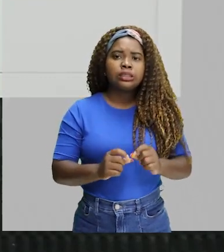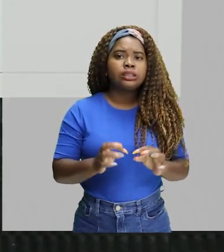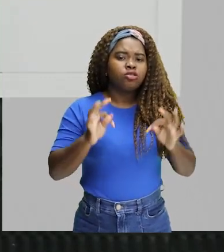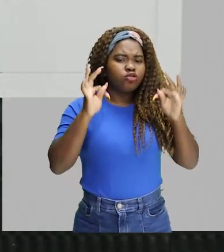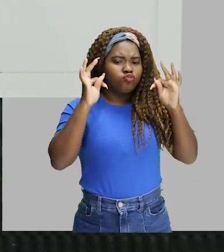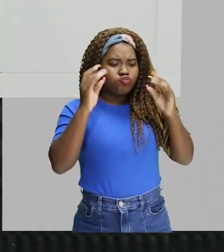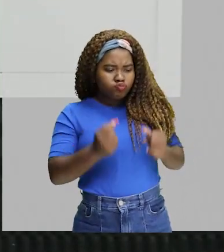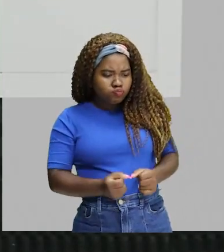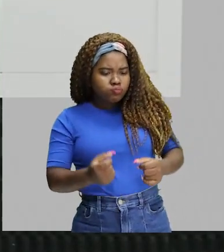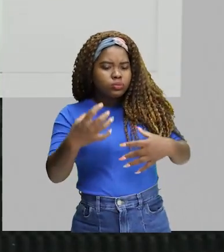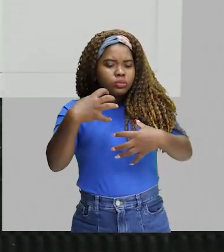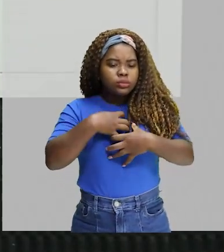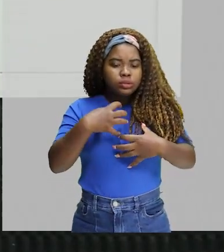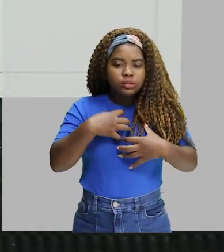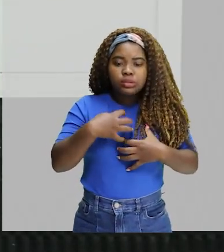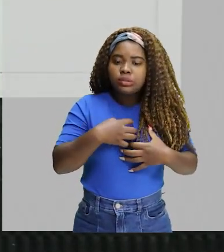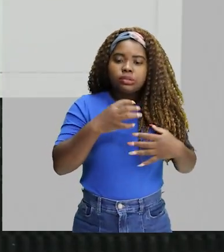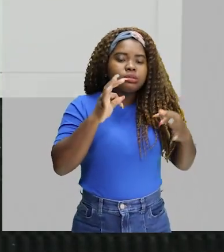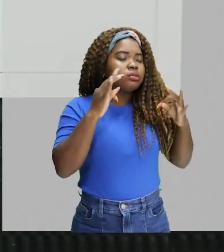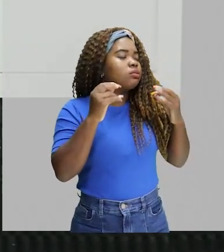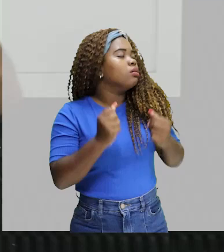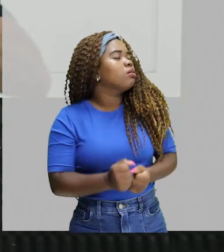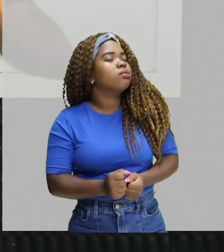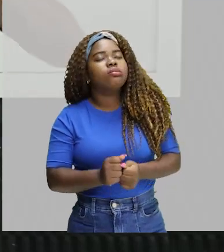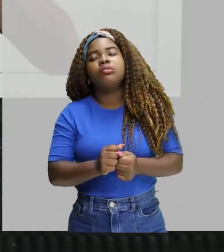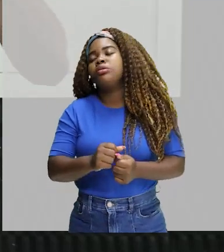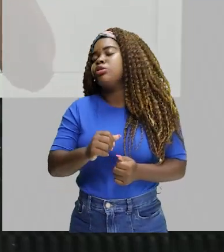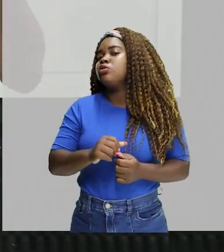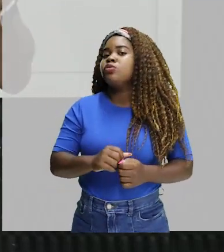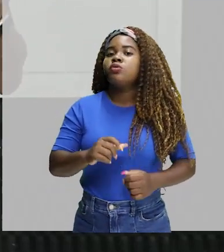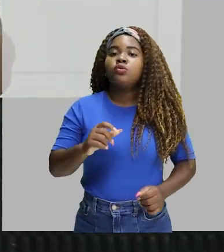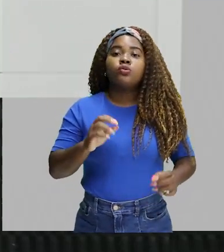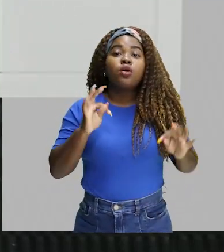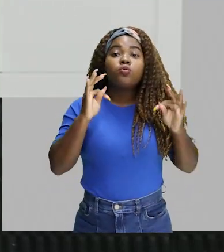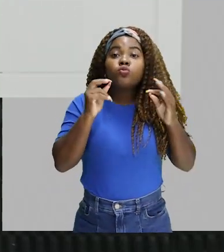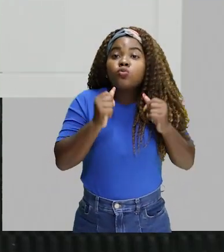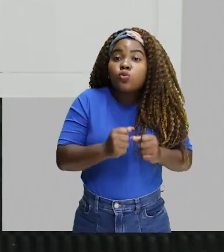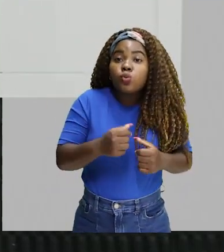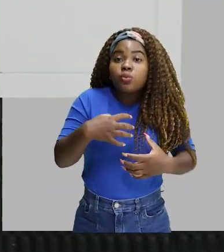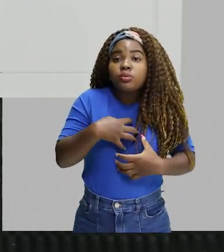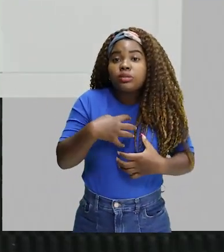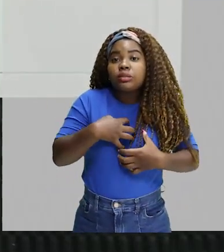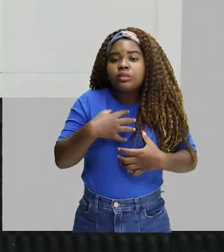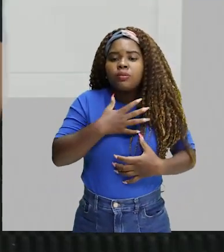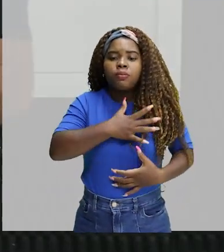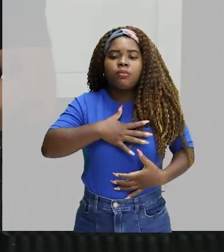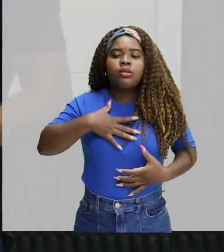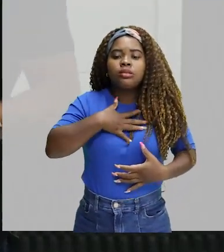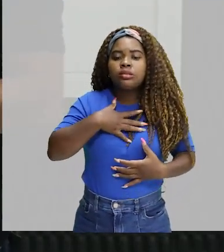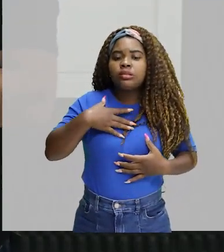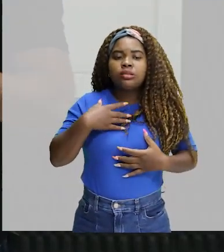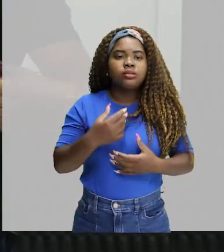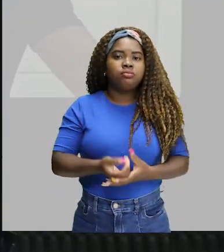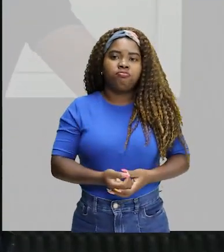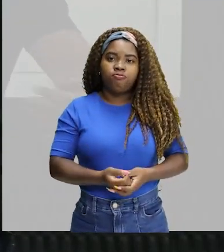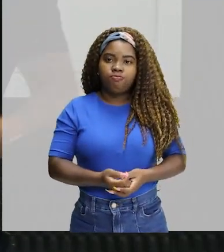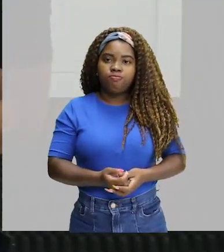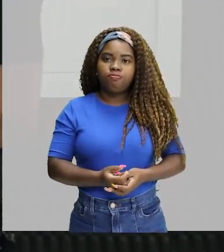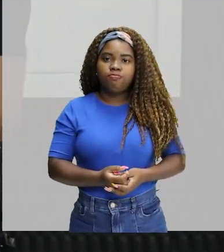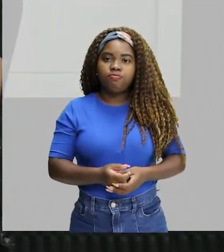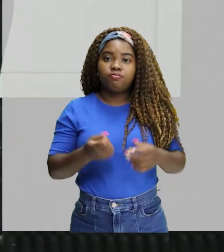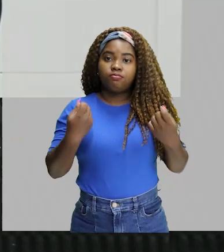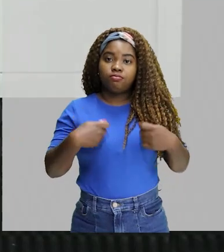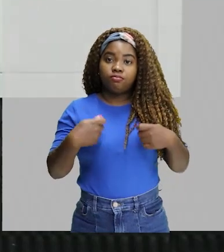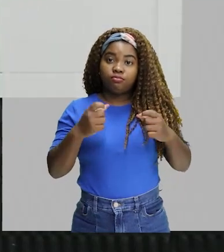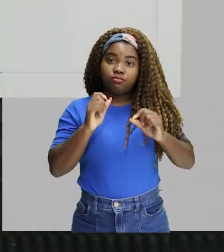a sua plenitude. A plenitude é aquilo, é o holístico, é o todo. Para que ele seja algo inteiro e não fragmentos,